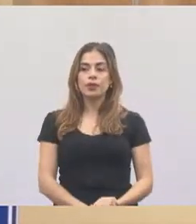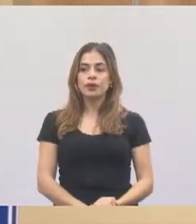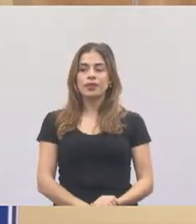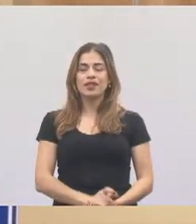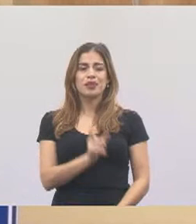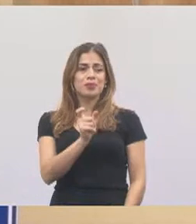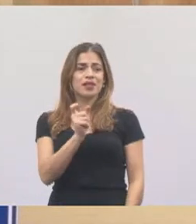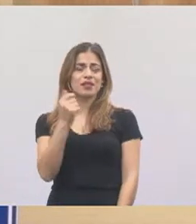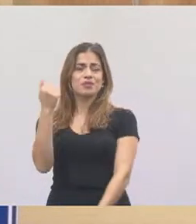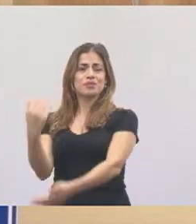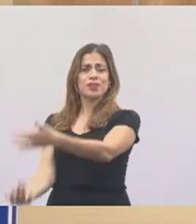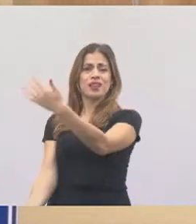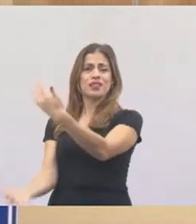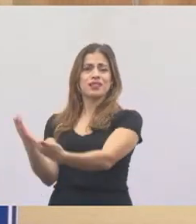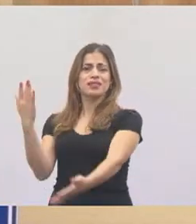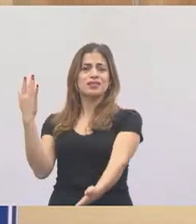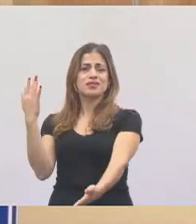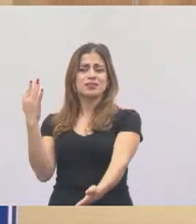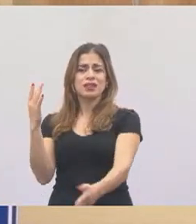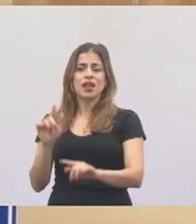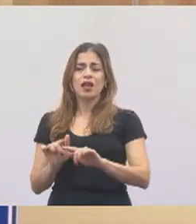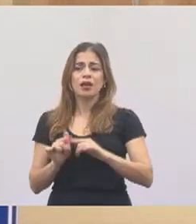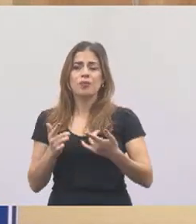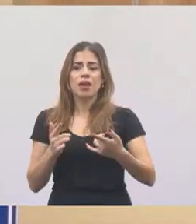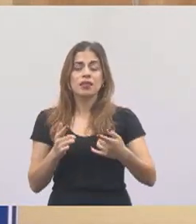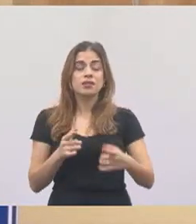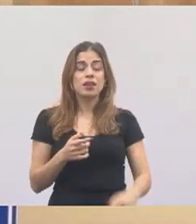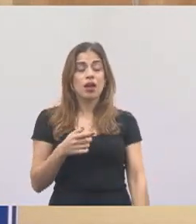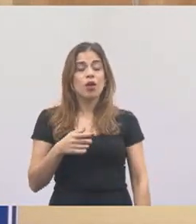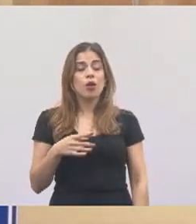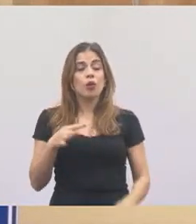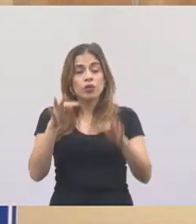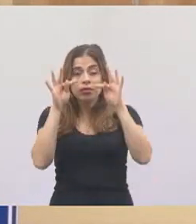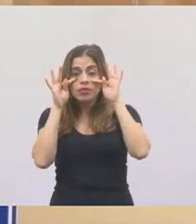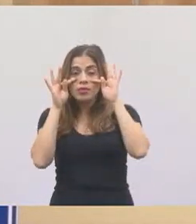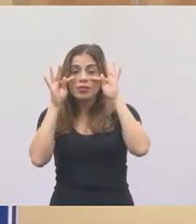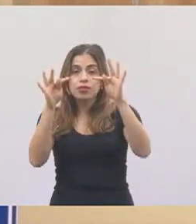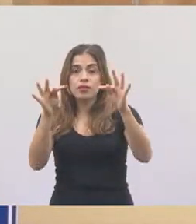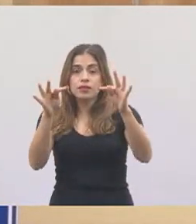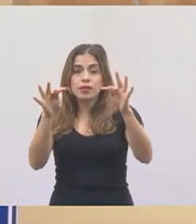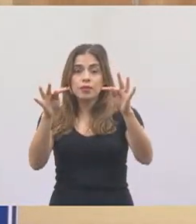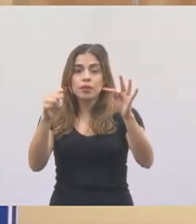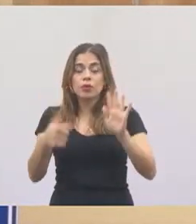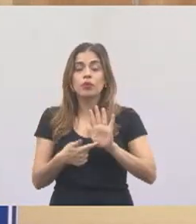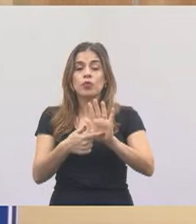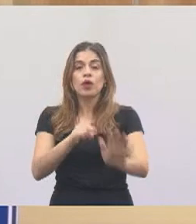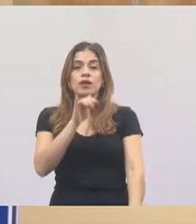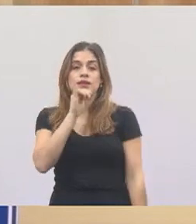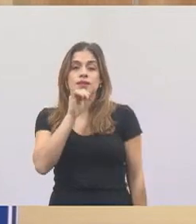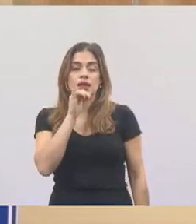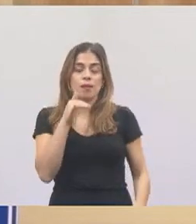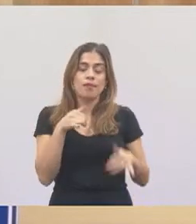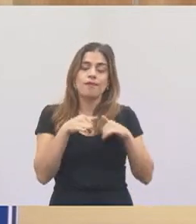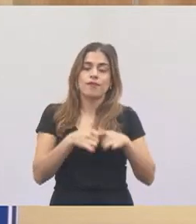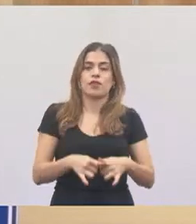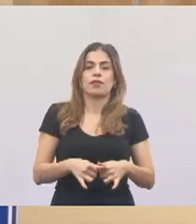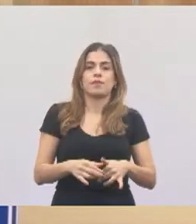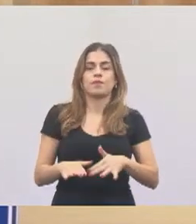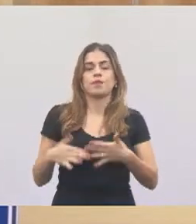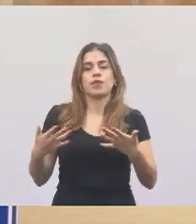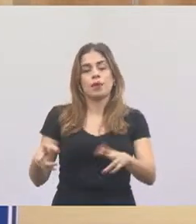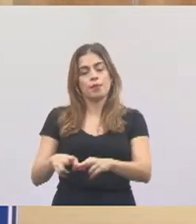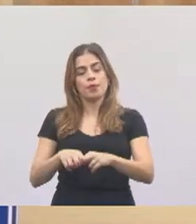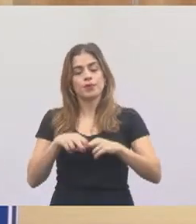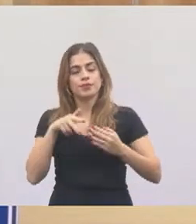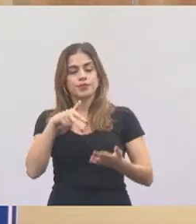vento, elas vão, mas o testemunho fica. E é por isso que eu subi nessa tribuna para dizer que